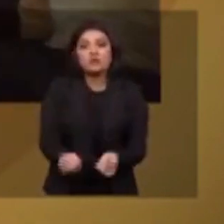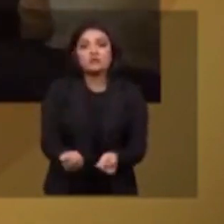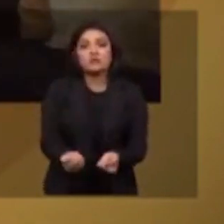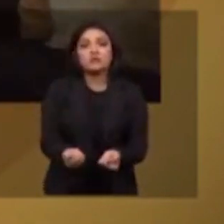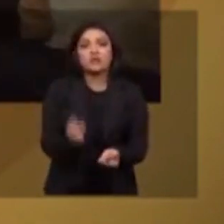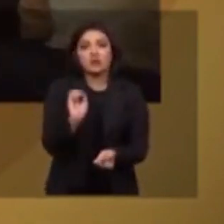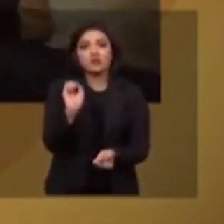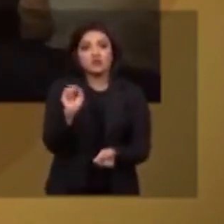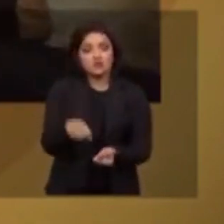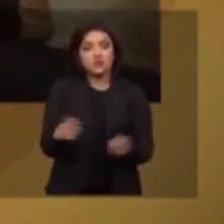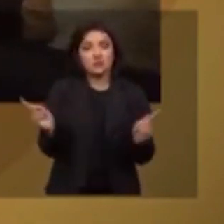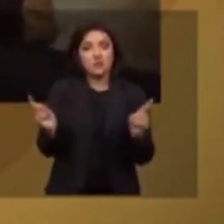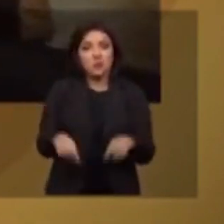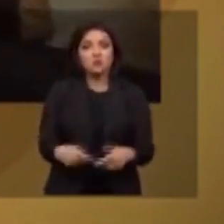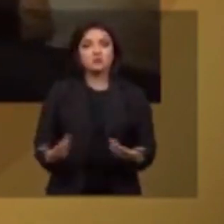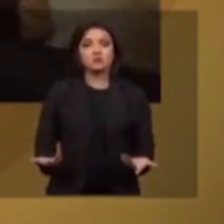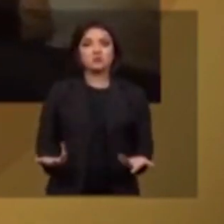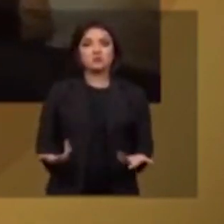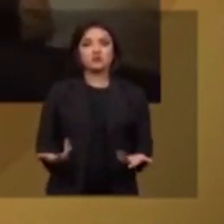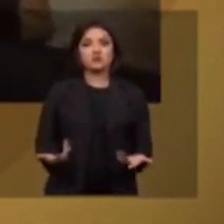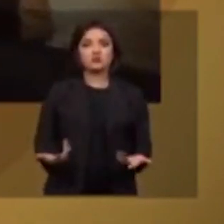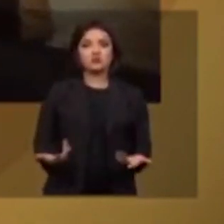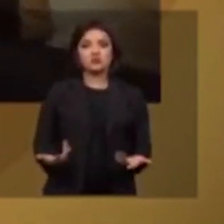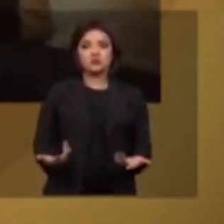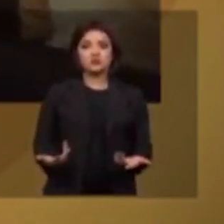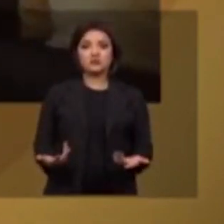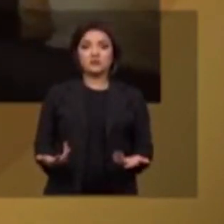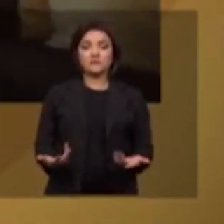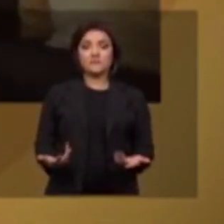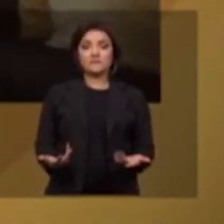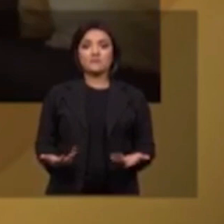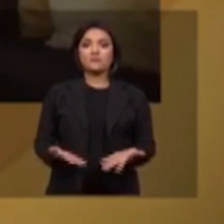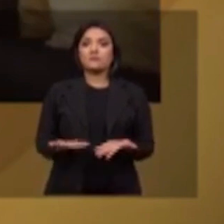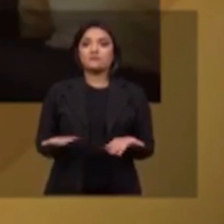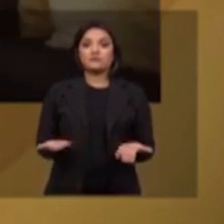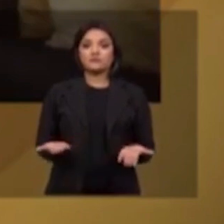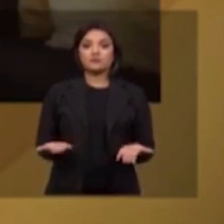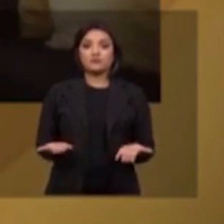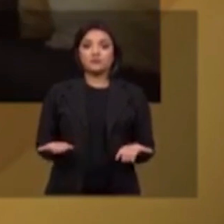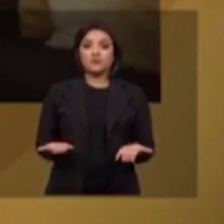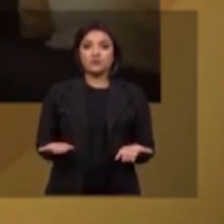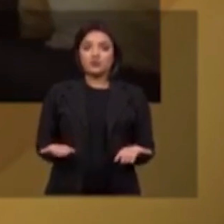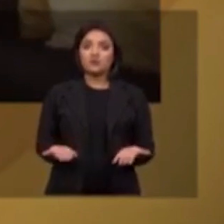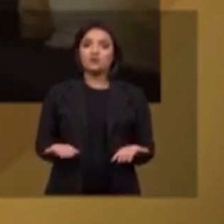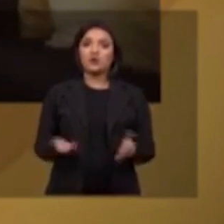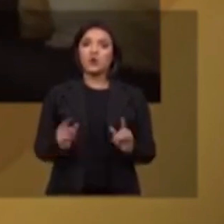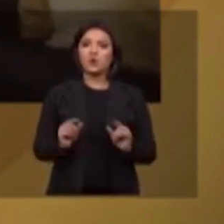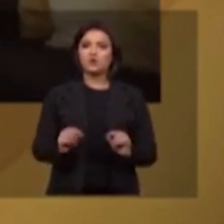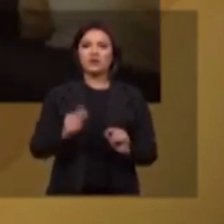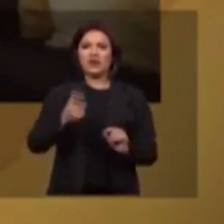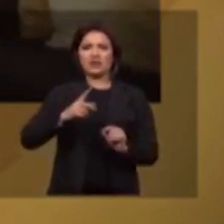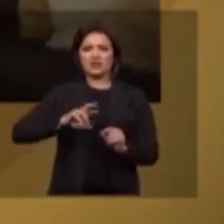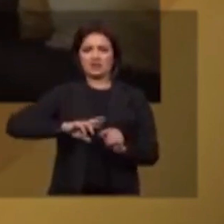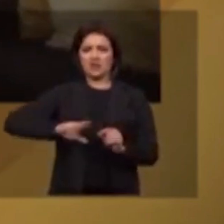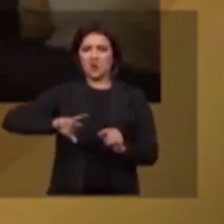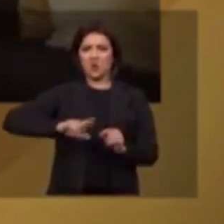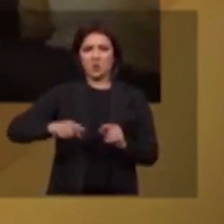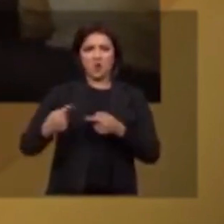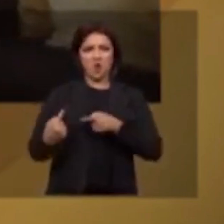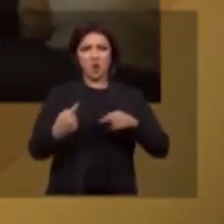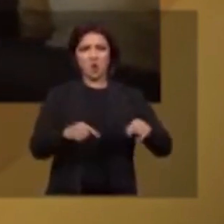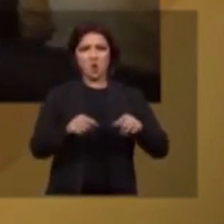consagra essa possibilidade, e essa possibilidade, de forma alguma, em momento algum, conflita com o